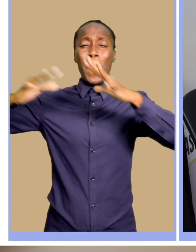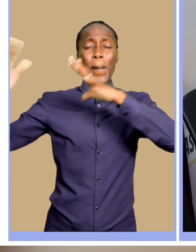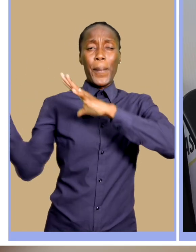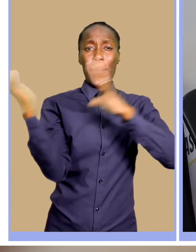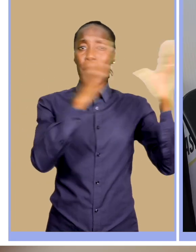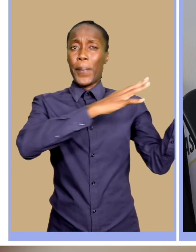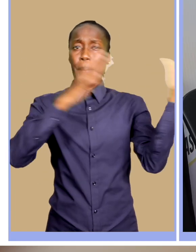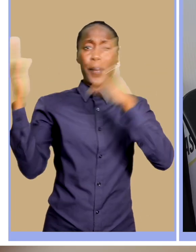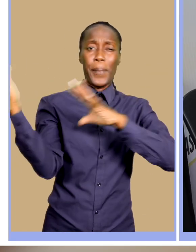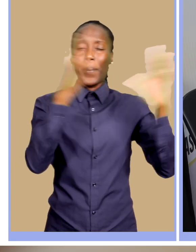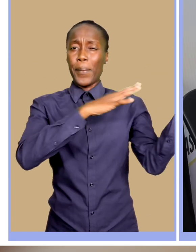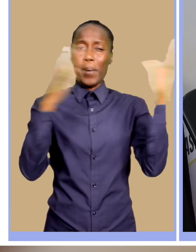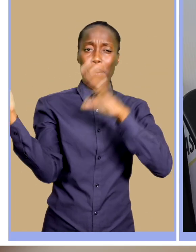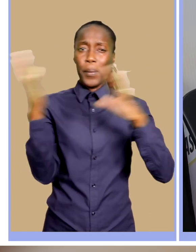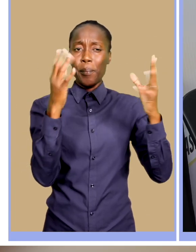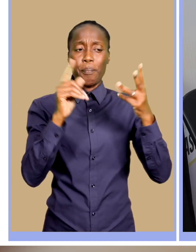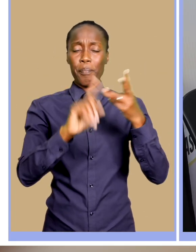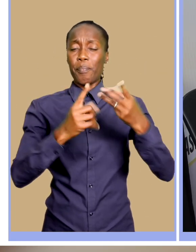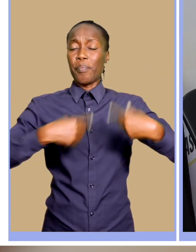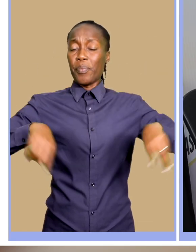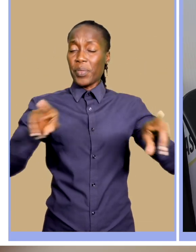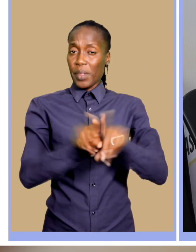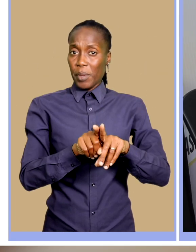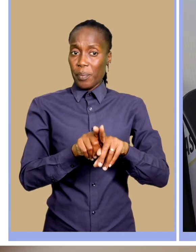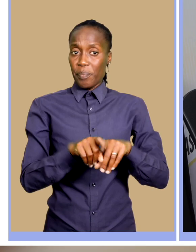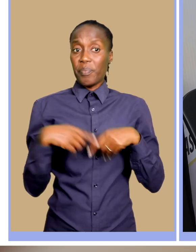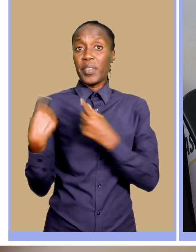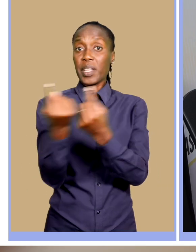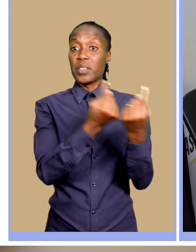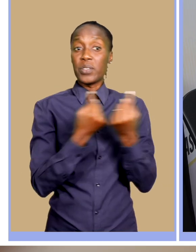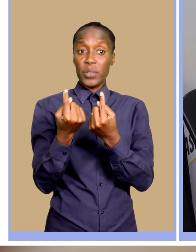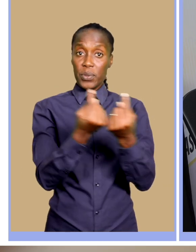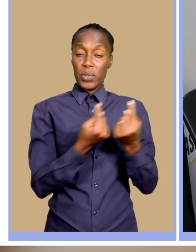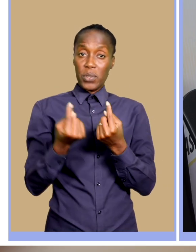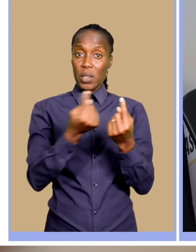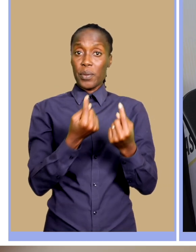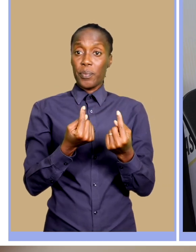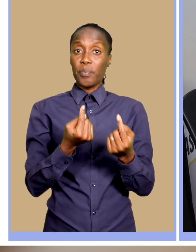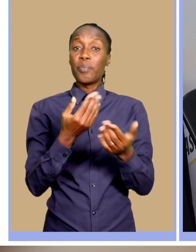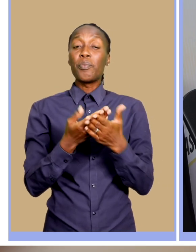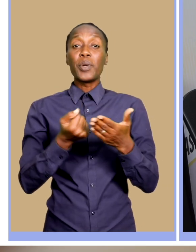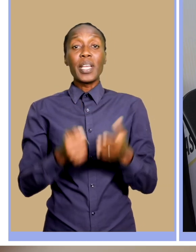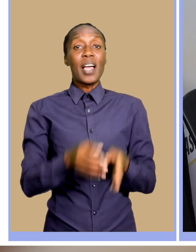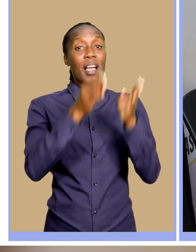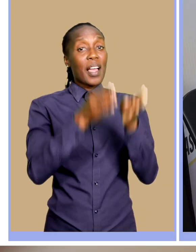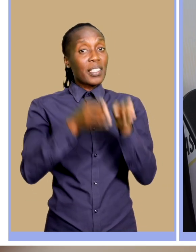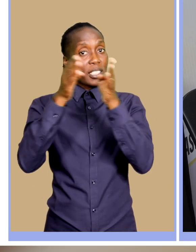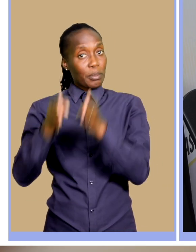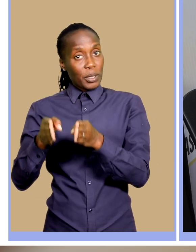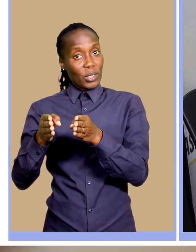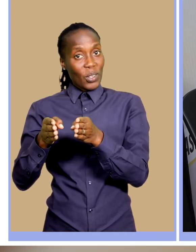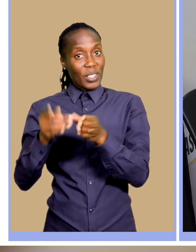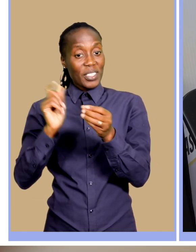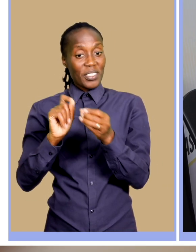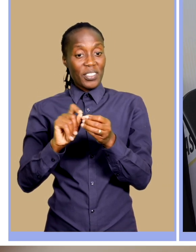ciclones, né, muita chuva, e também aquela situação que o homem faz